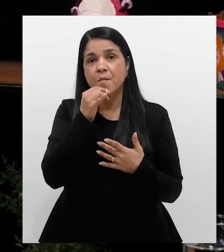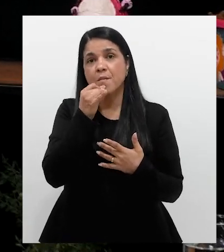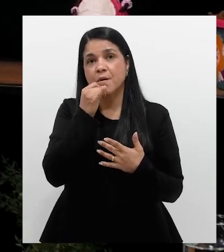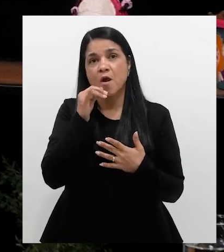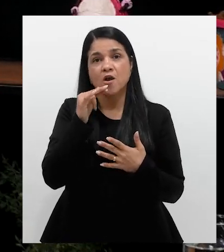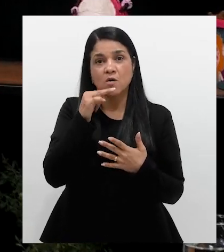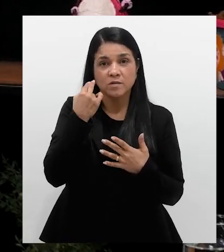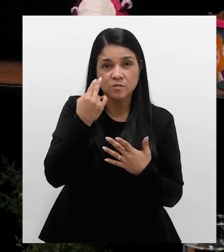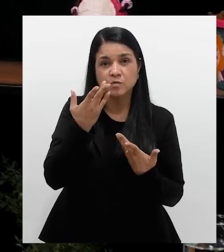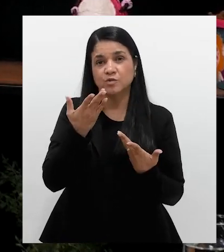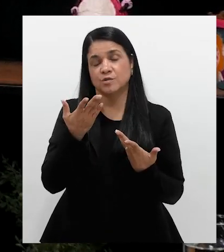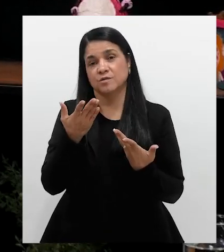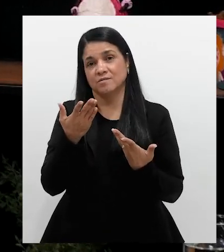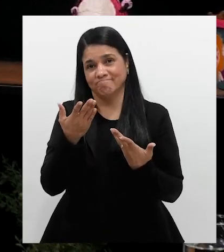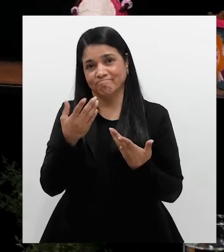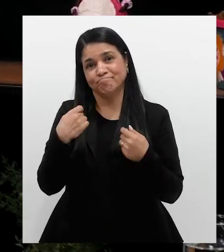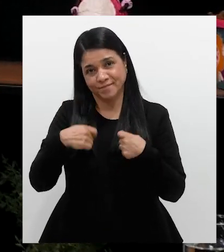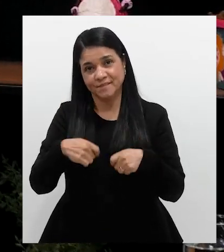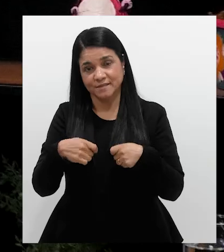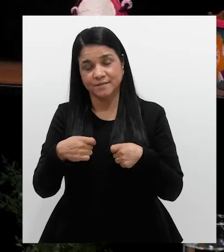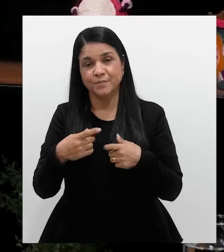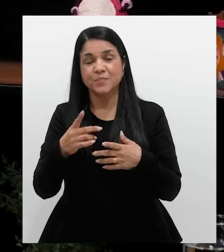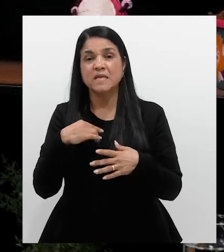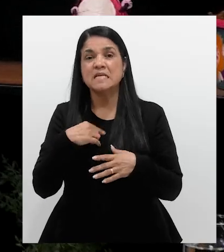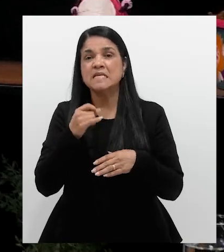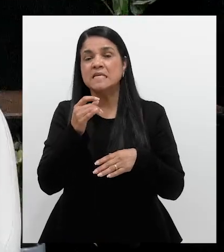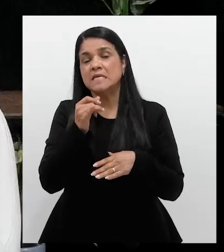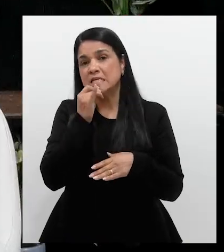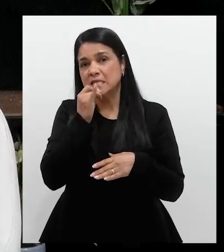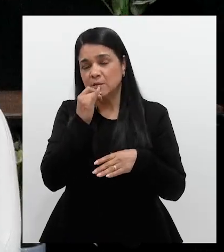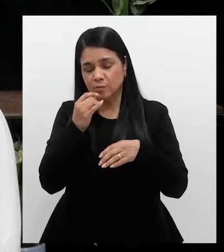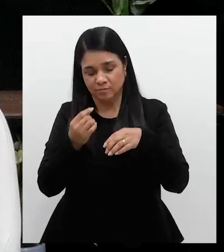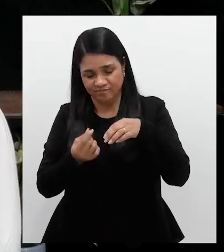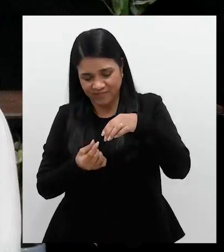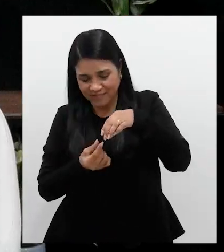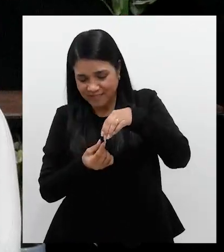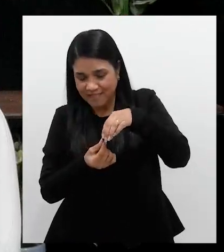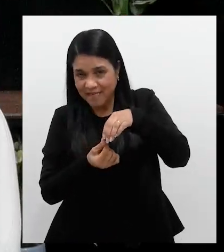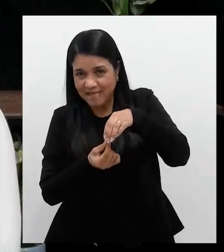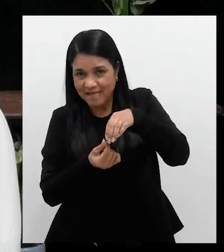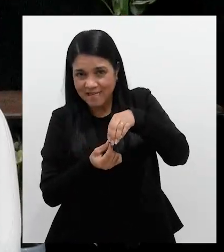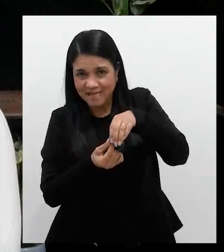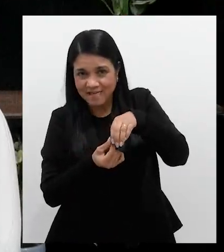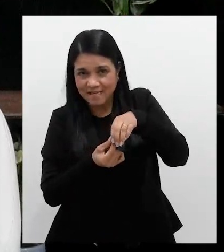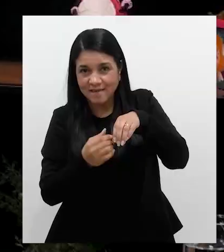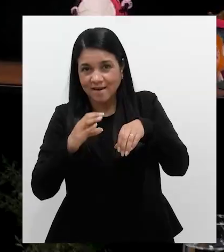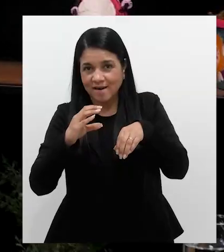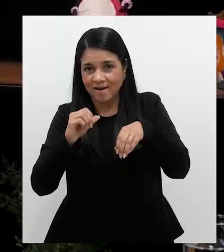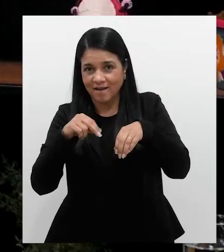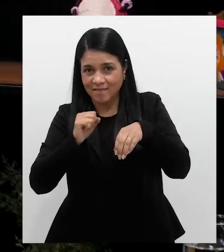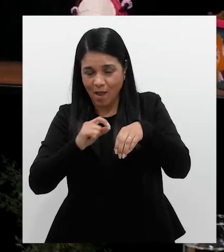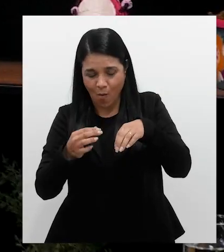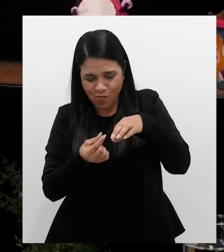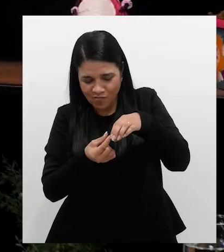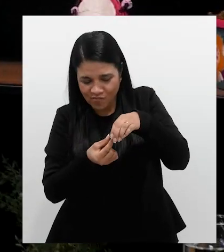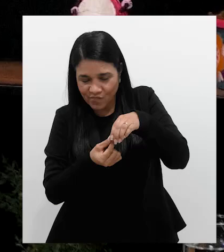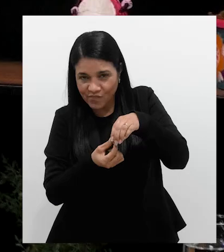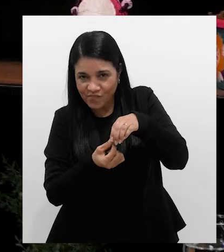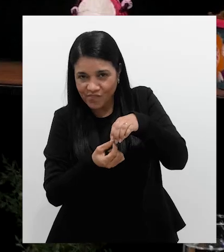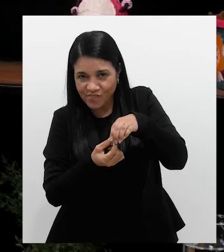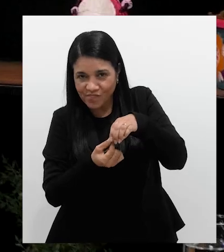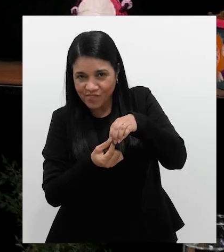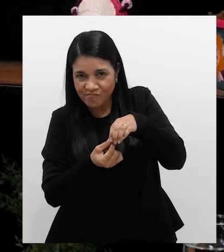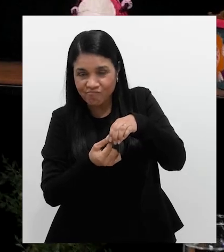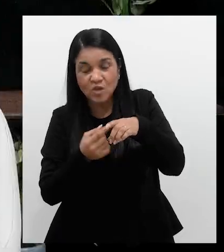orais, que são fundamentais que a gente faça. Tratamento de canal, por exemplo, que é uma coisa muito complicada, né? E às vezes você não